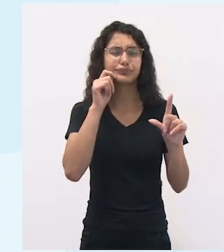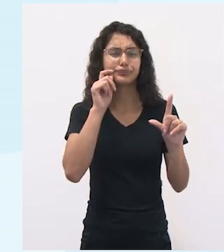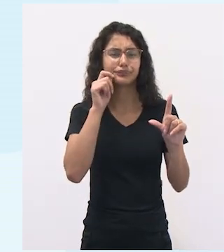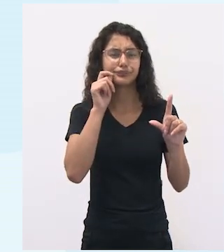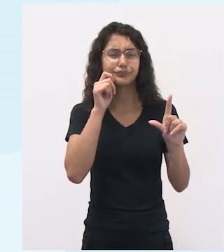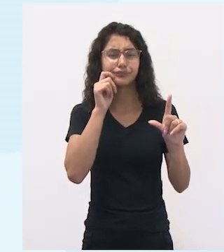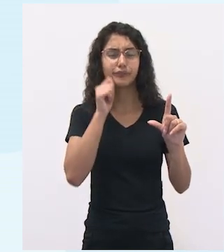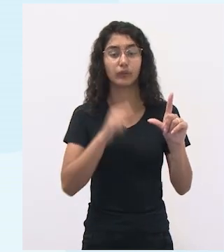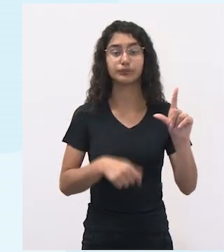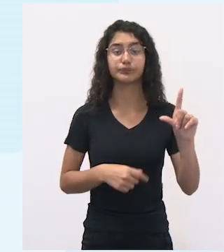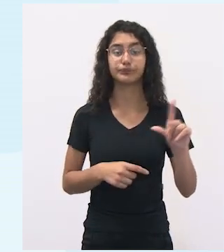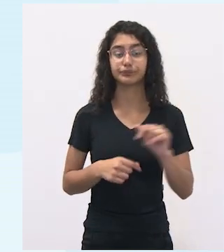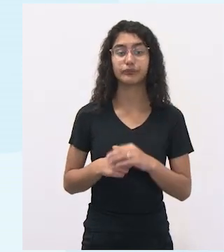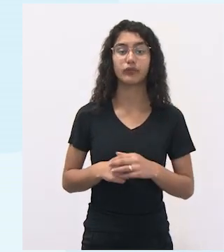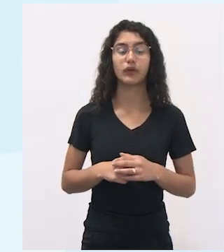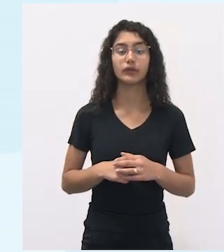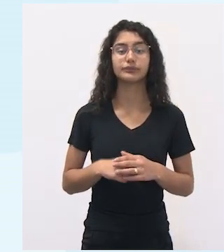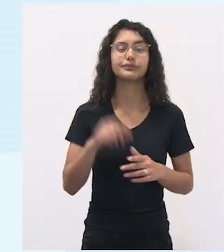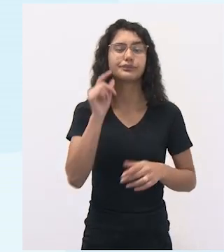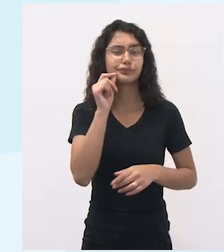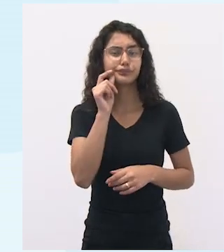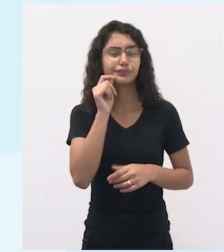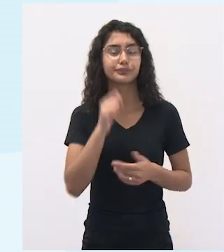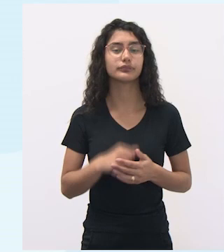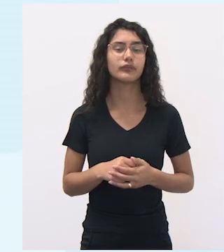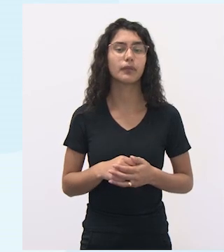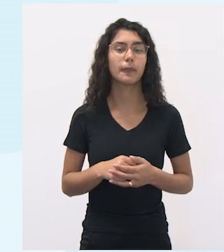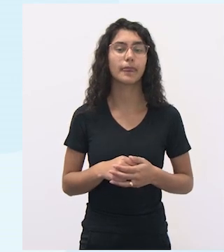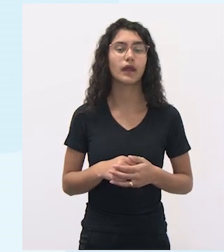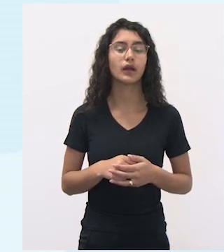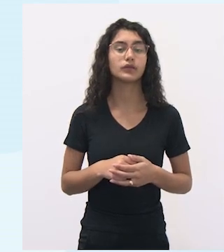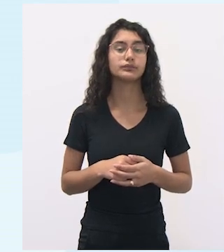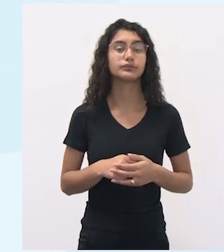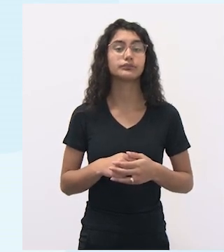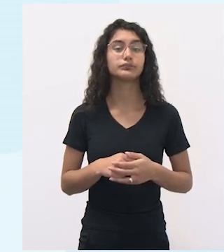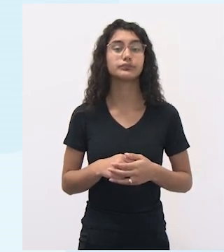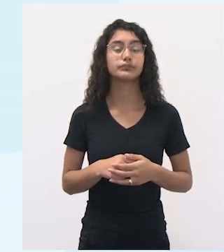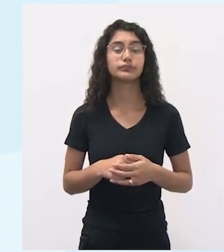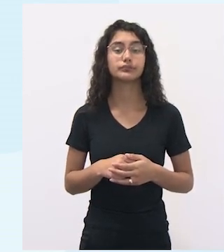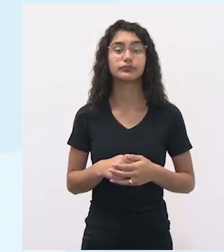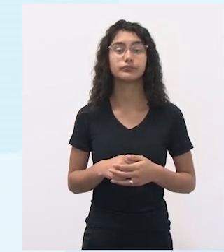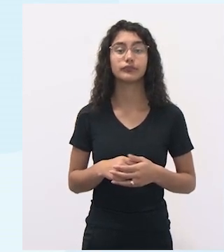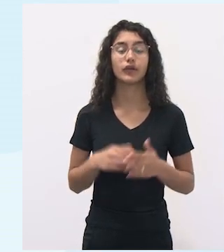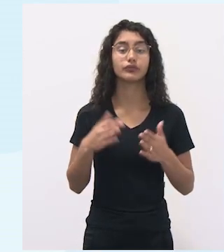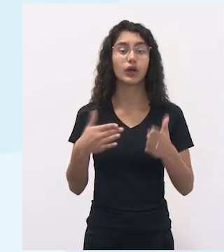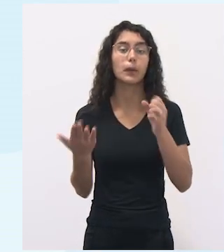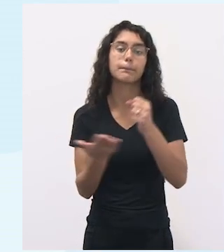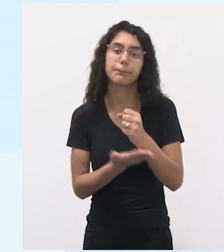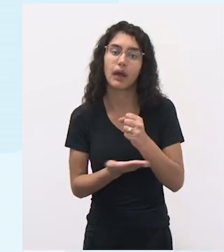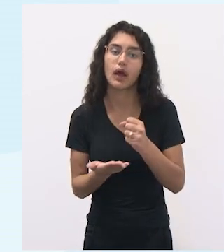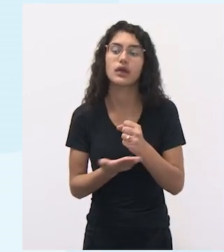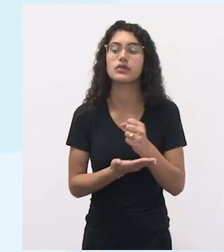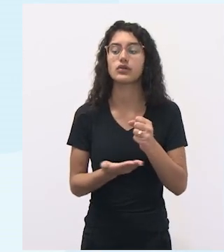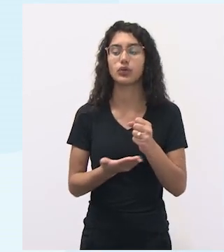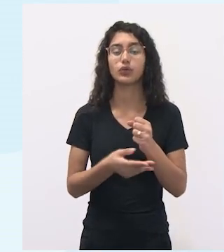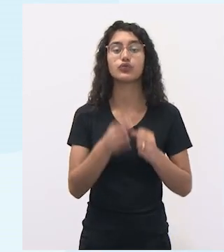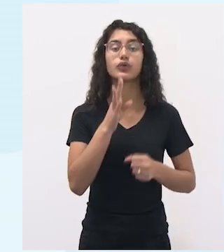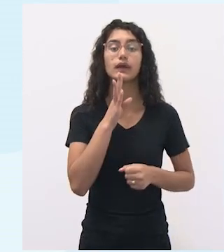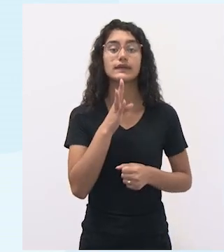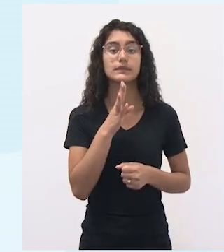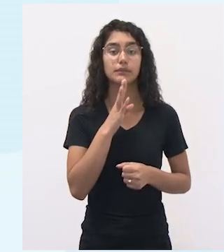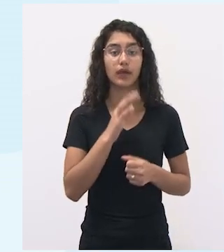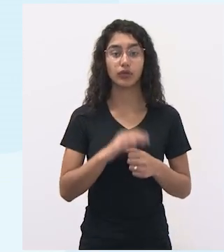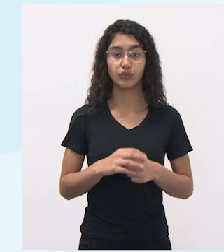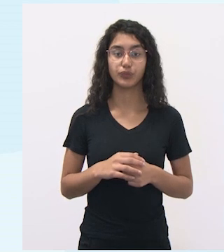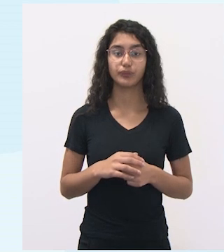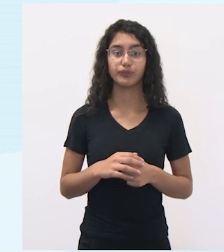essa figura, que todo mundo fala limão, eu estou atingindo um nível básico de conhecimento. É reconhecer,